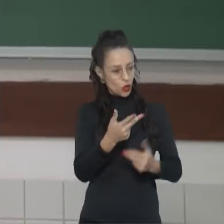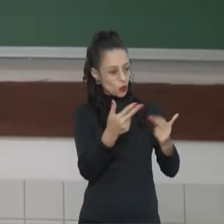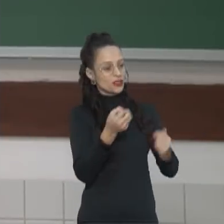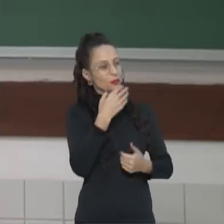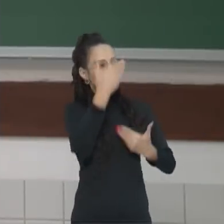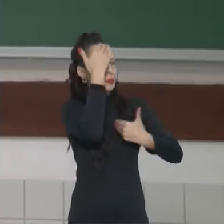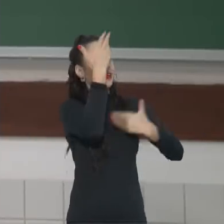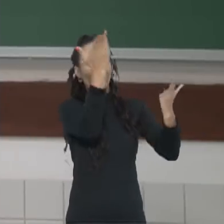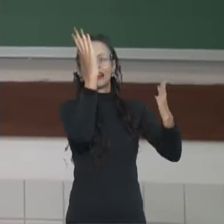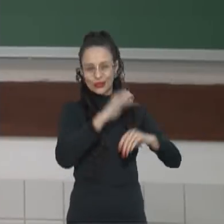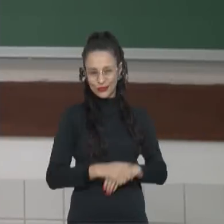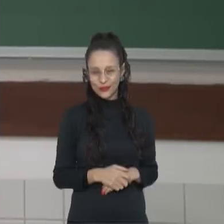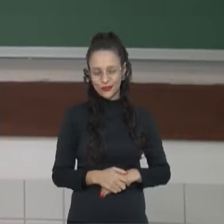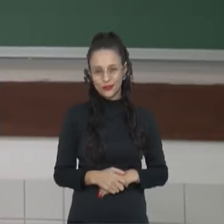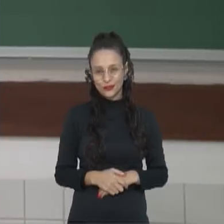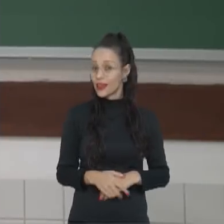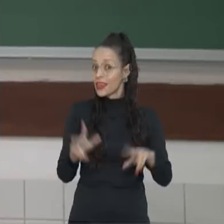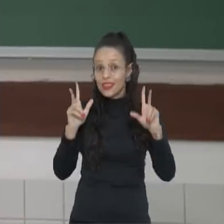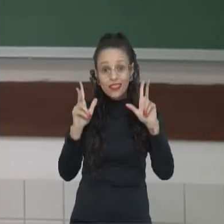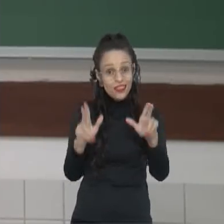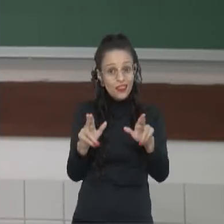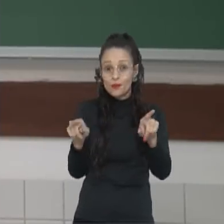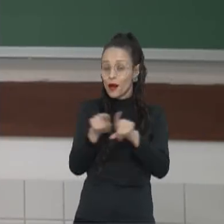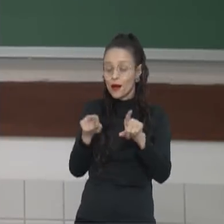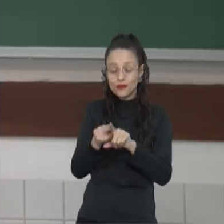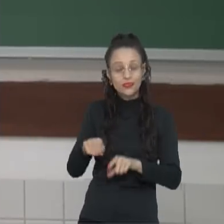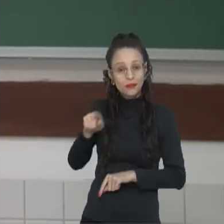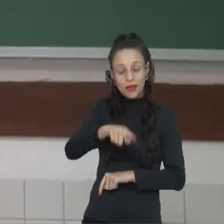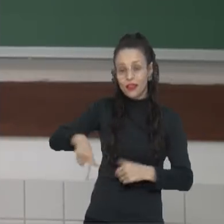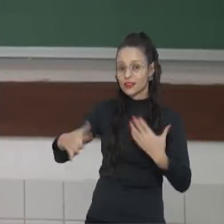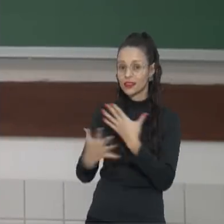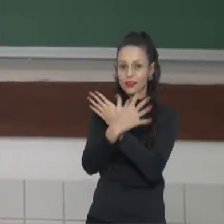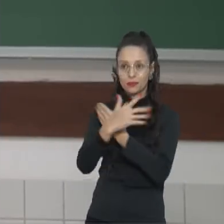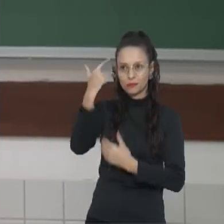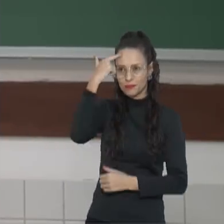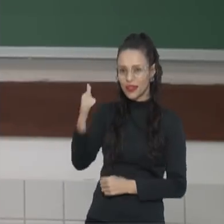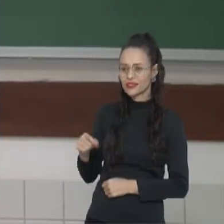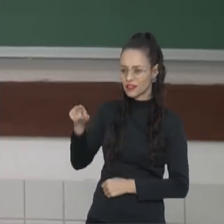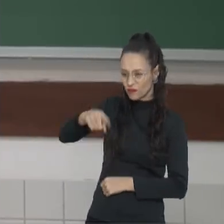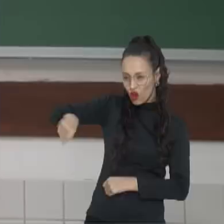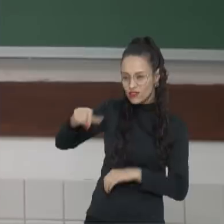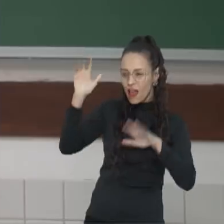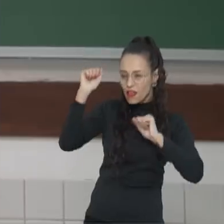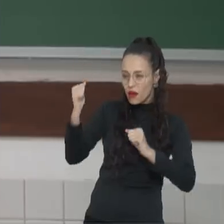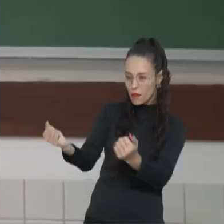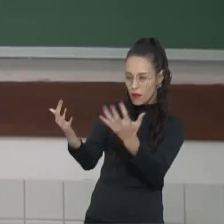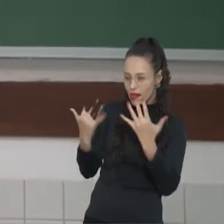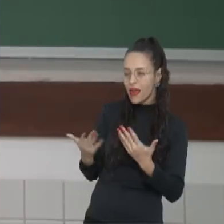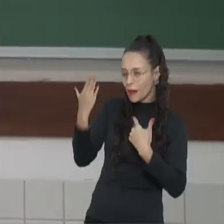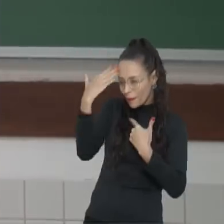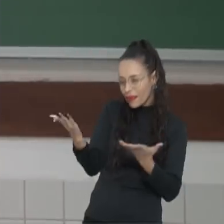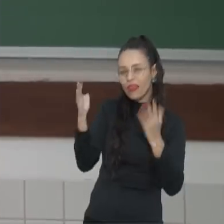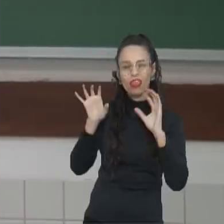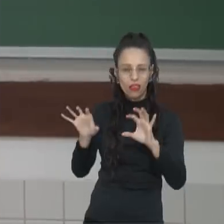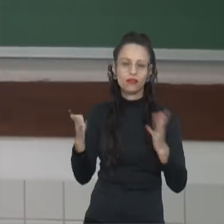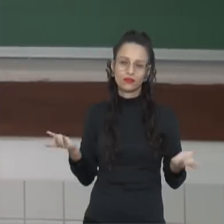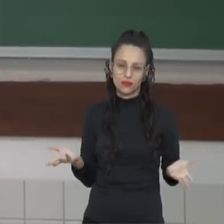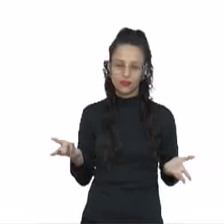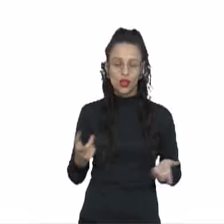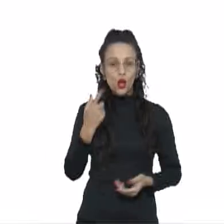muito obrigado. A mesma coisa eu acho que os incas devem imaginar quando os espanhóis chegaram. Olhe que